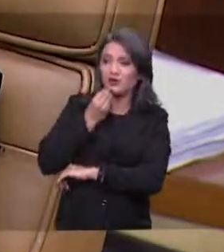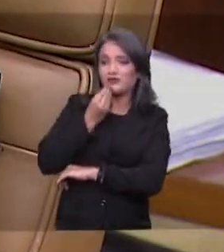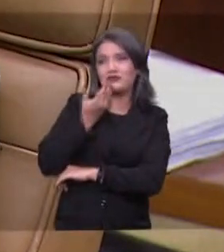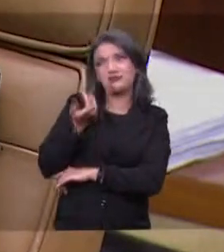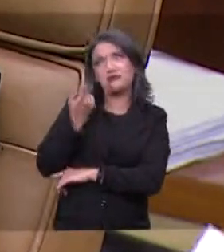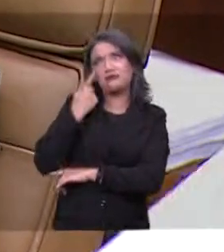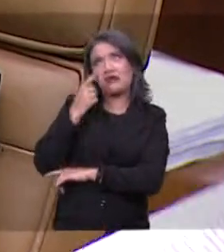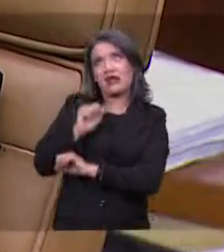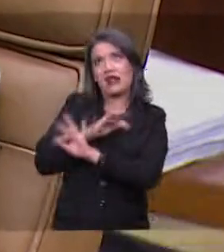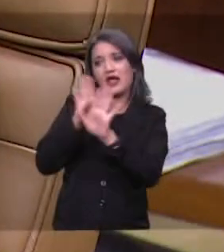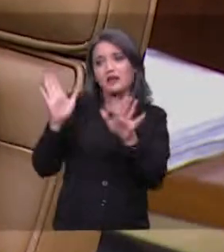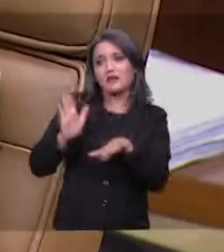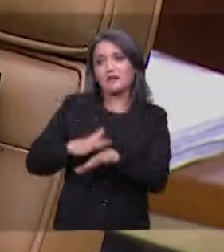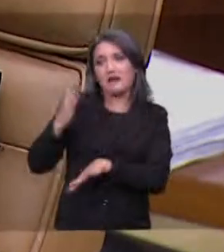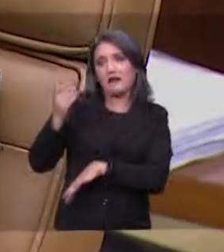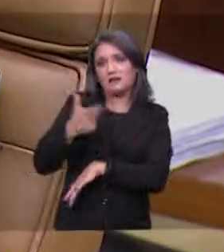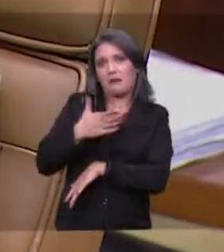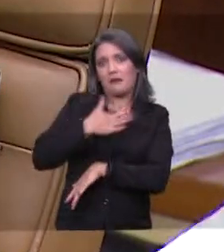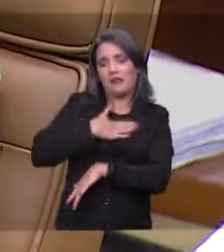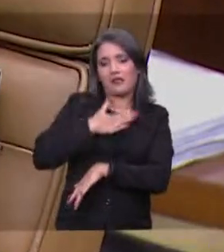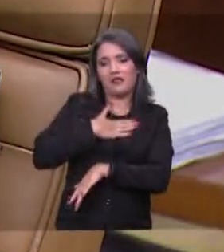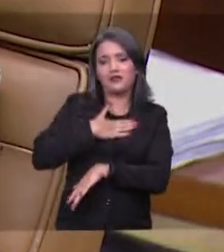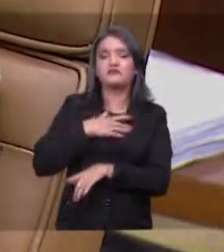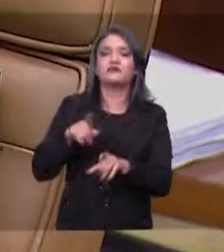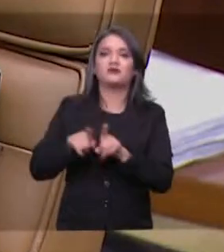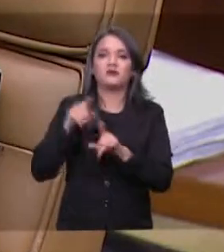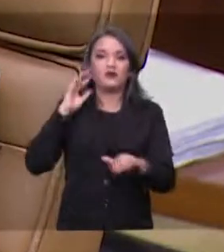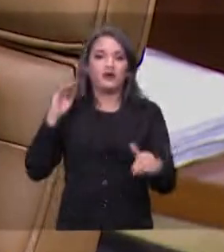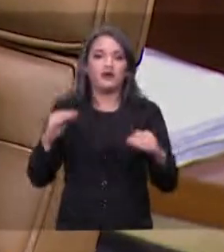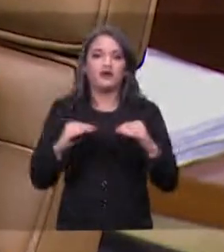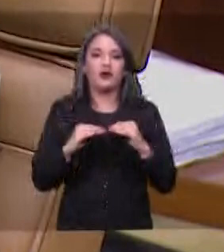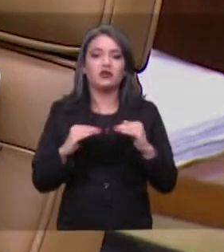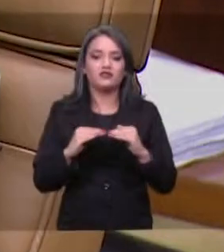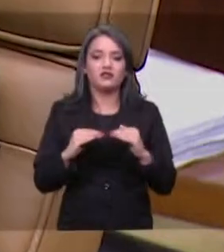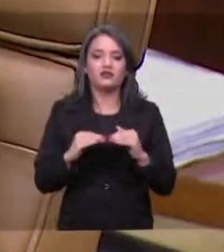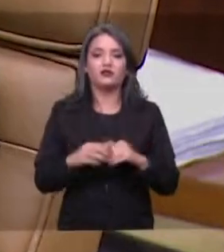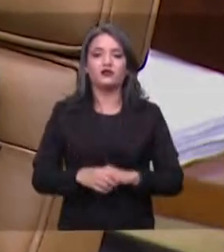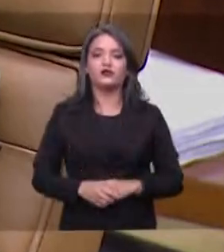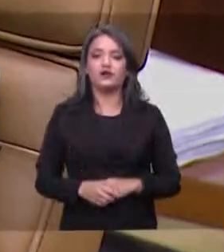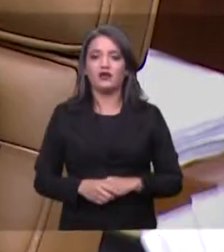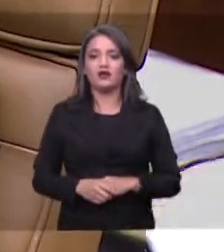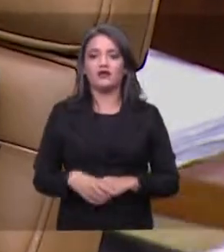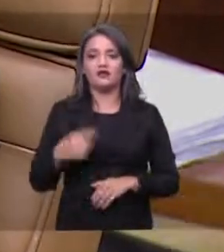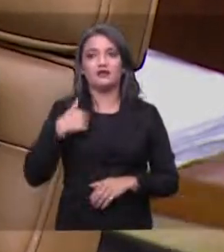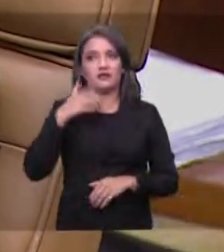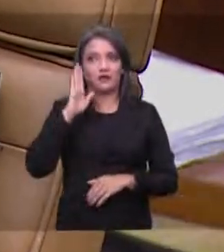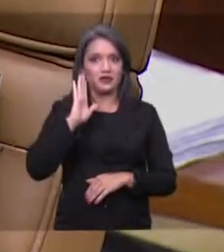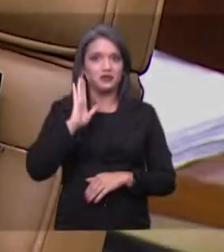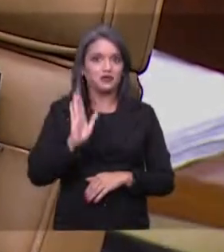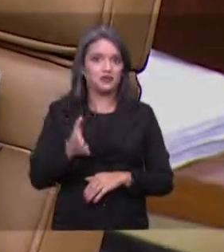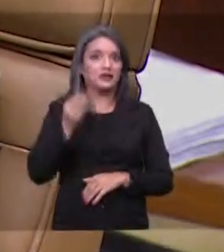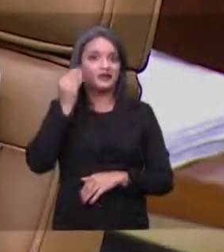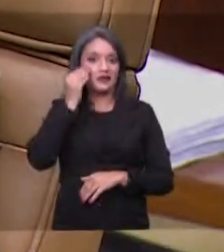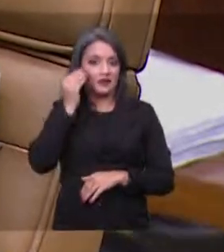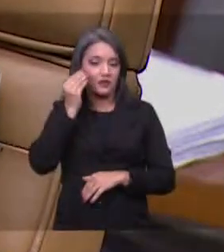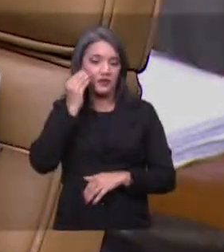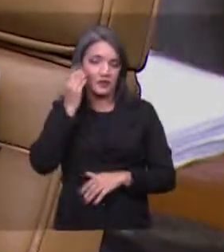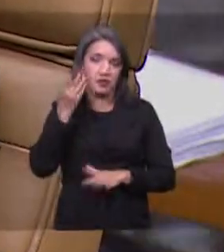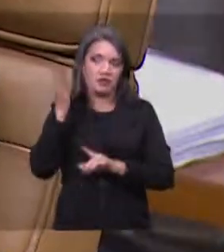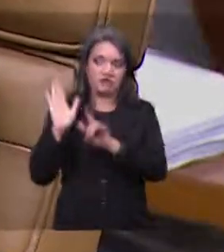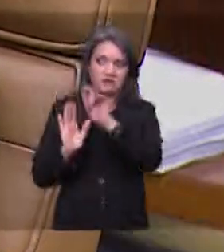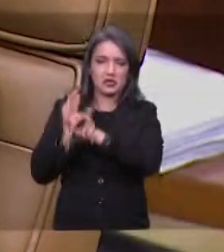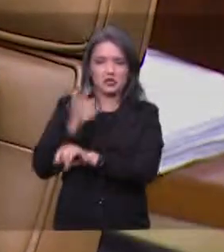que a minha. Então, eu também vou acompanhar. Eu já estava acompanhando com outra redação. Então, vou